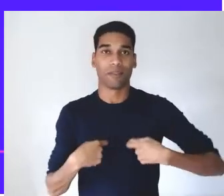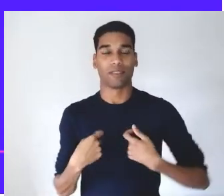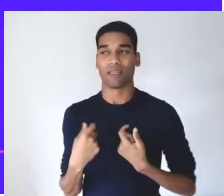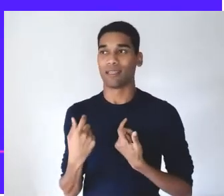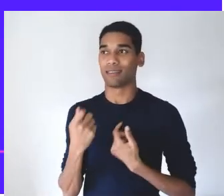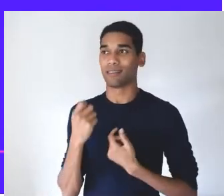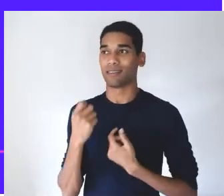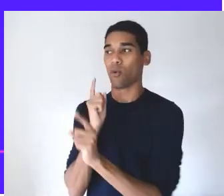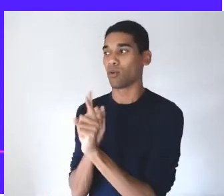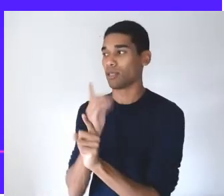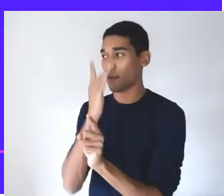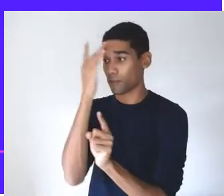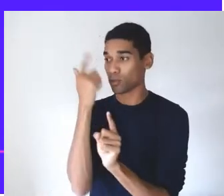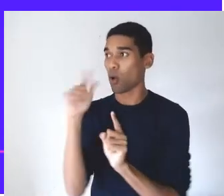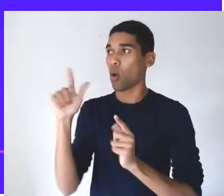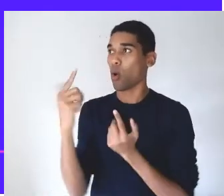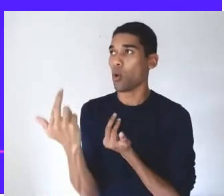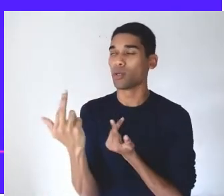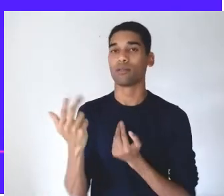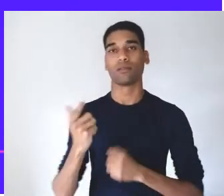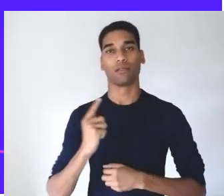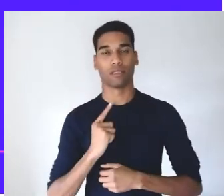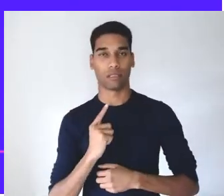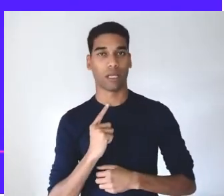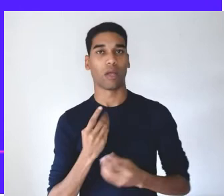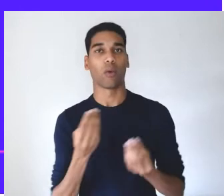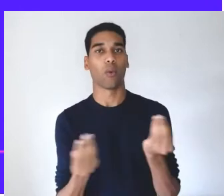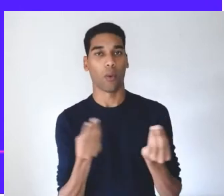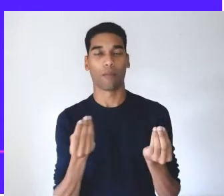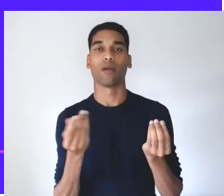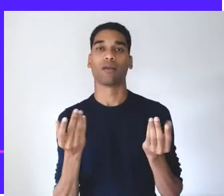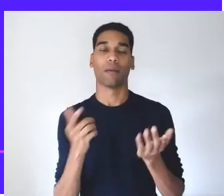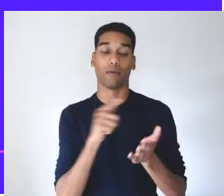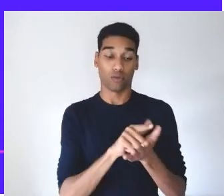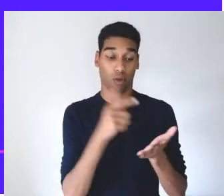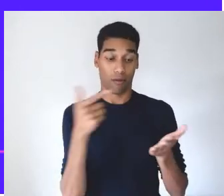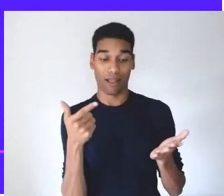do jornalismo de soluções, que a gente falou, acho que o nosso desafio